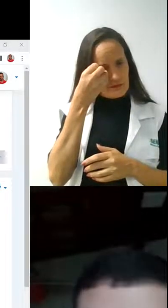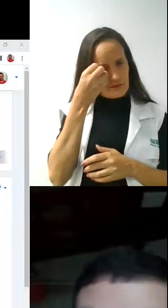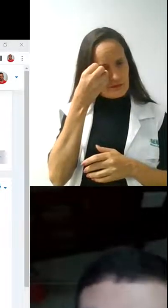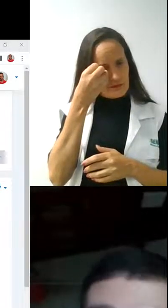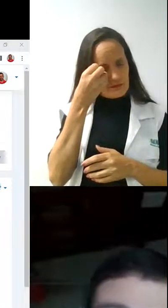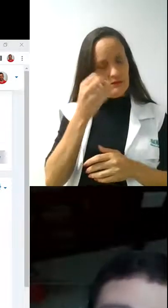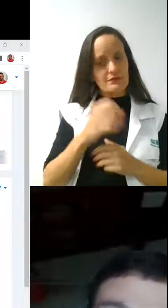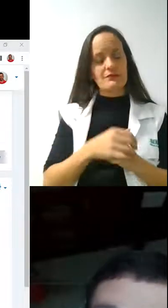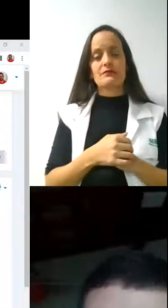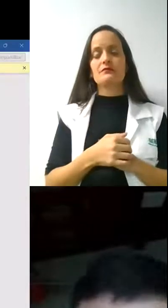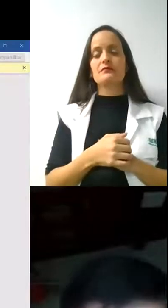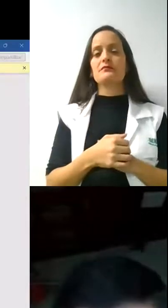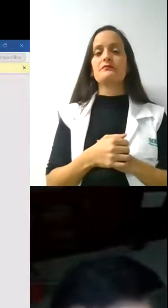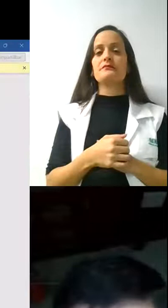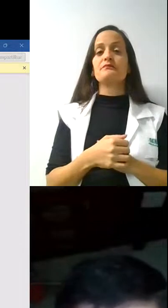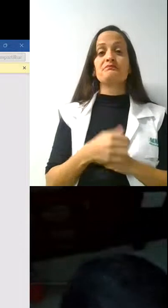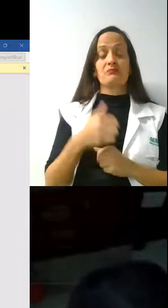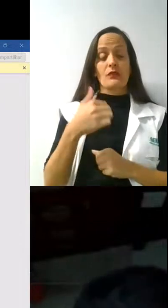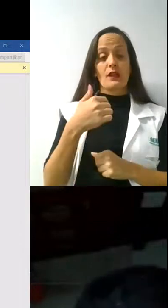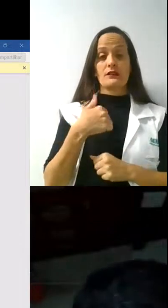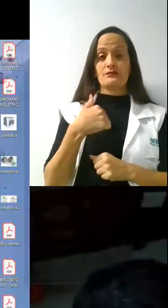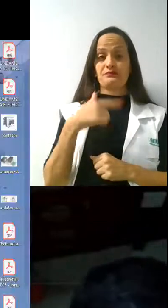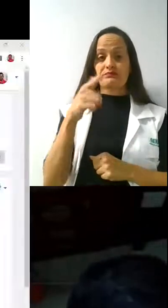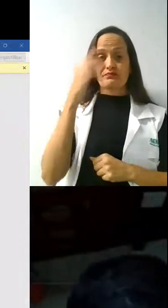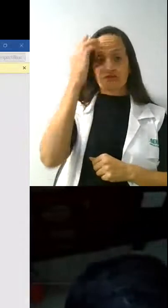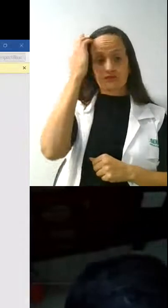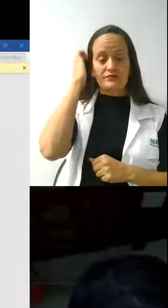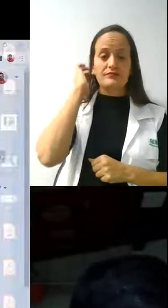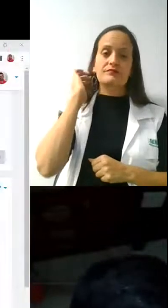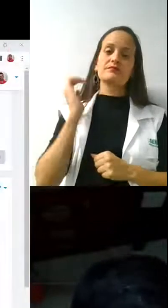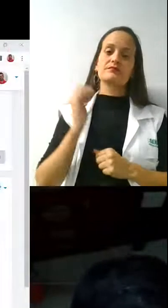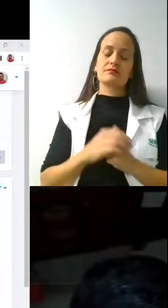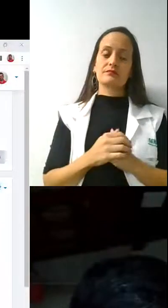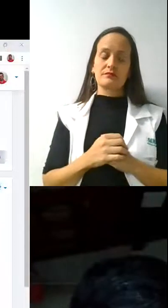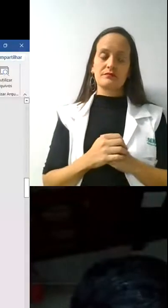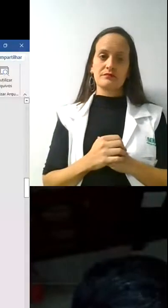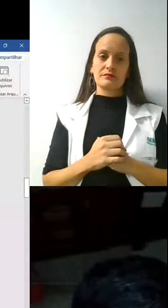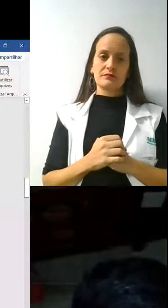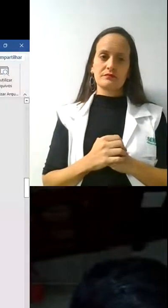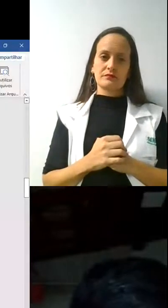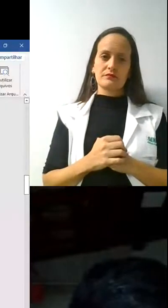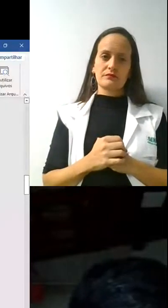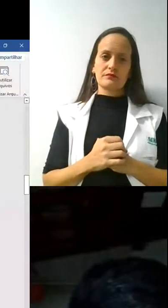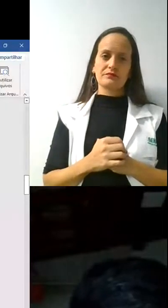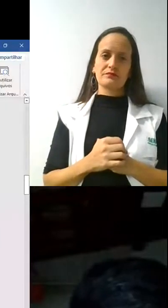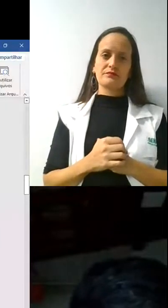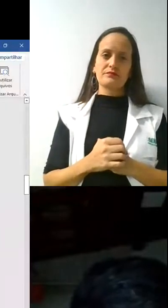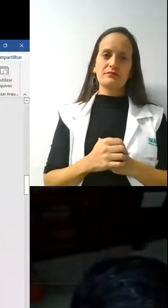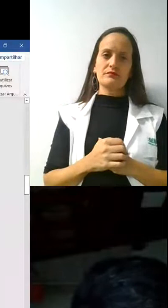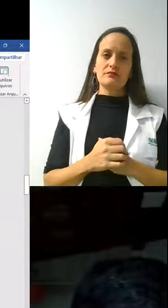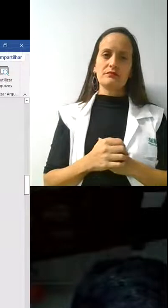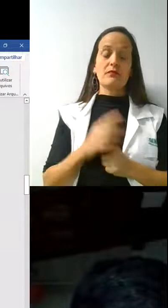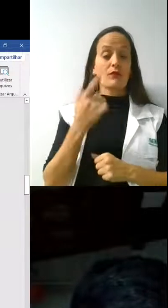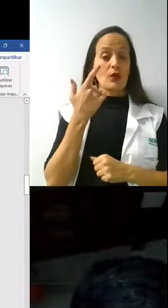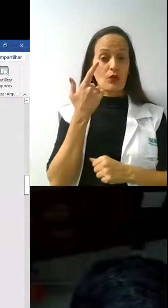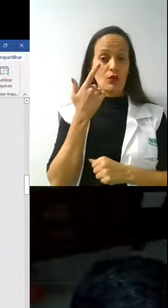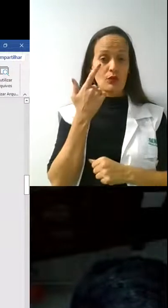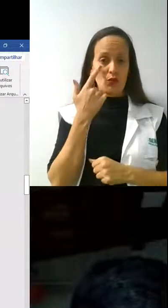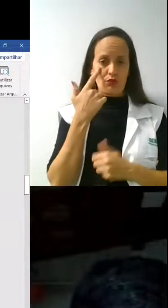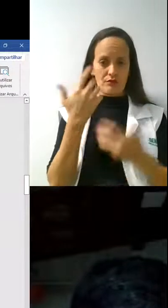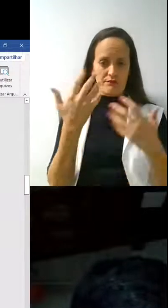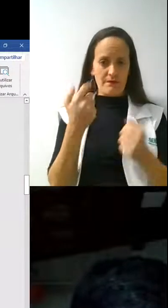Então, aqui, por exemplo, ó, vou usar a mesma lógica, deixa eu só fechar essas aqui. Vou usar a mesma lógica que eu usei, né, a